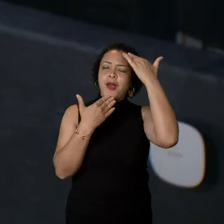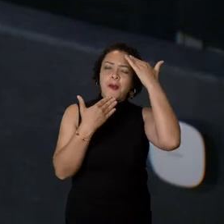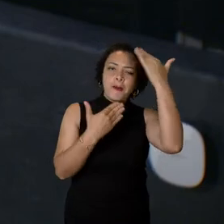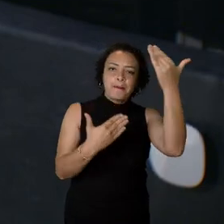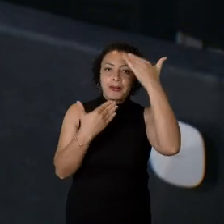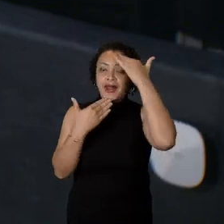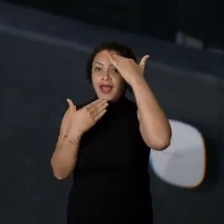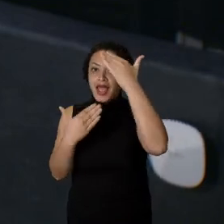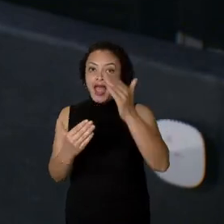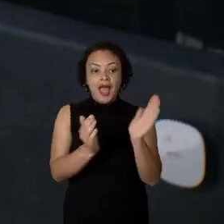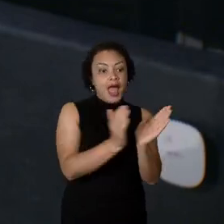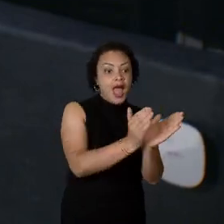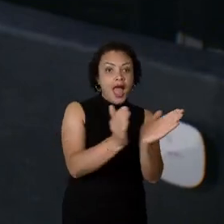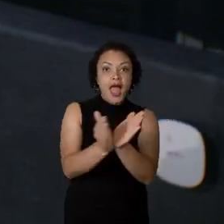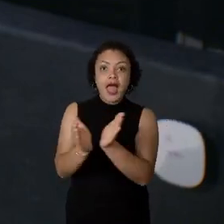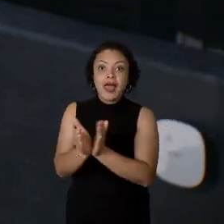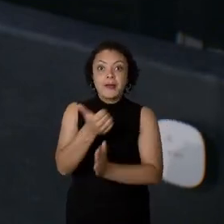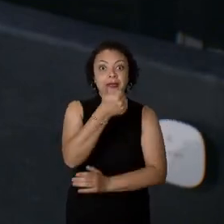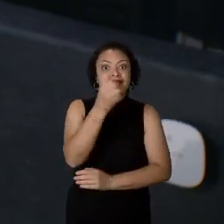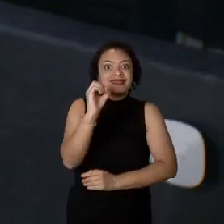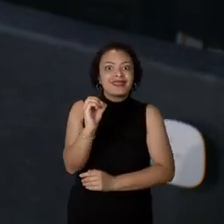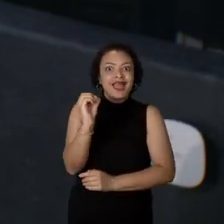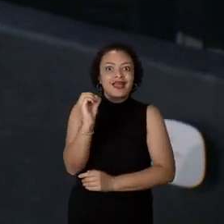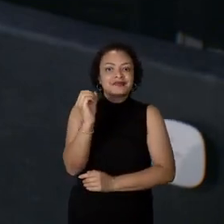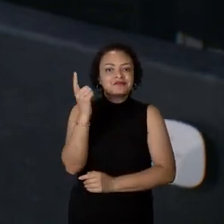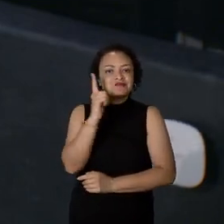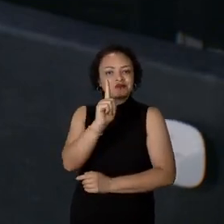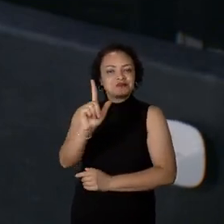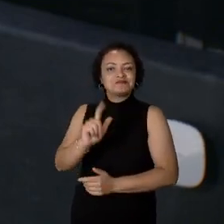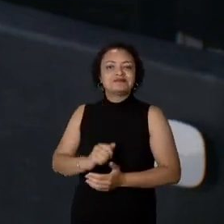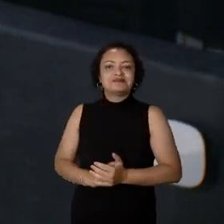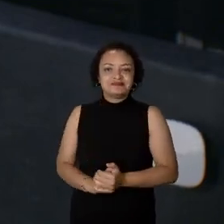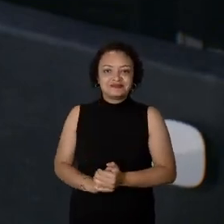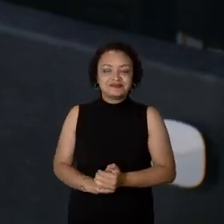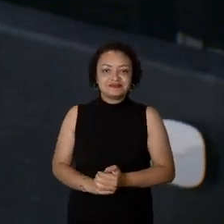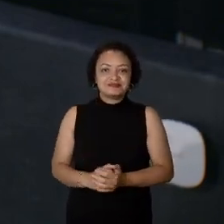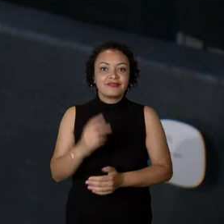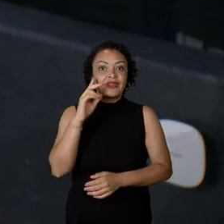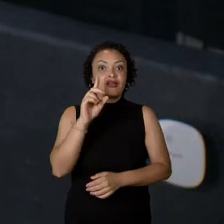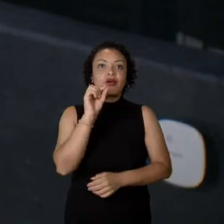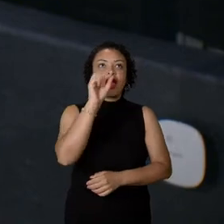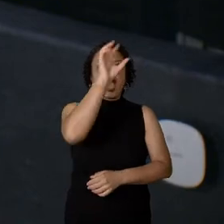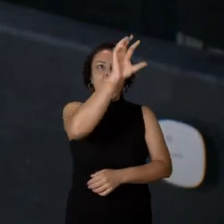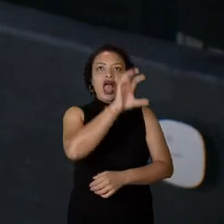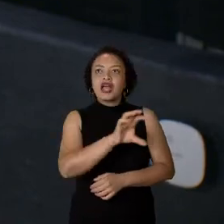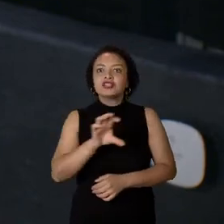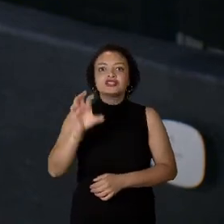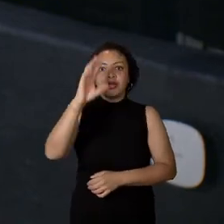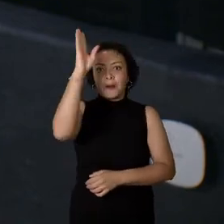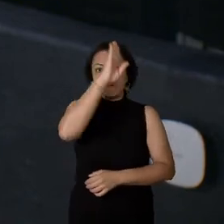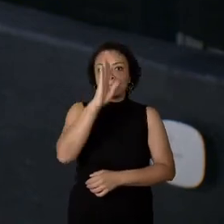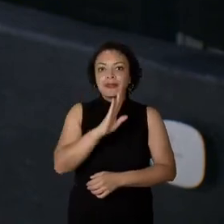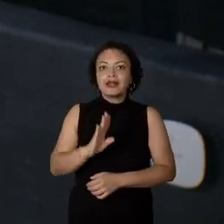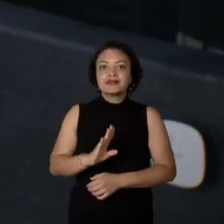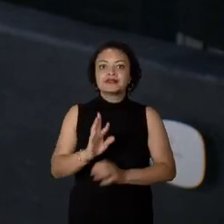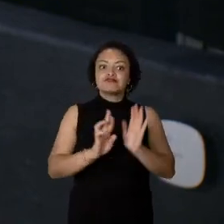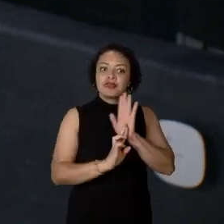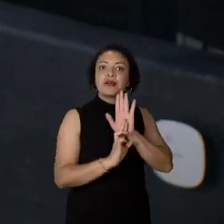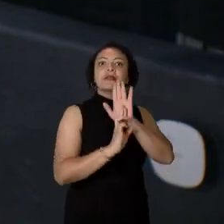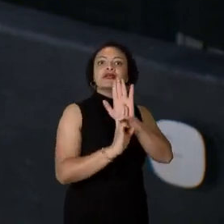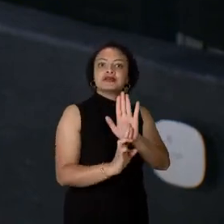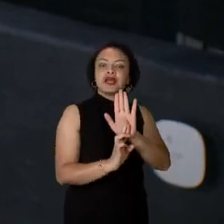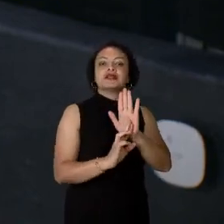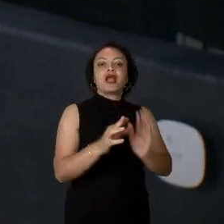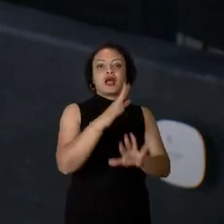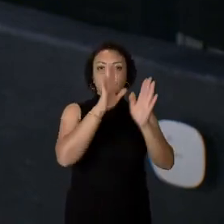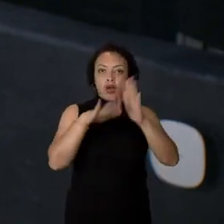10 equipes finalistas. É uma alegria ver tantas regiões do Brasil representadas por esses estudantes e professores